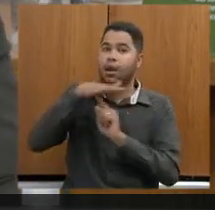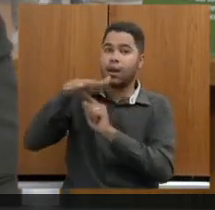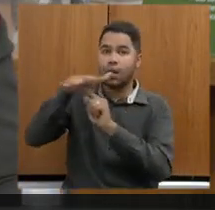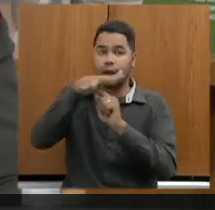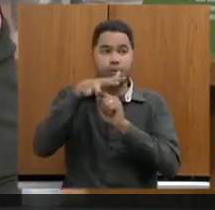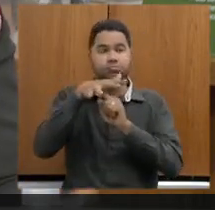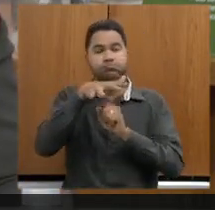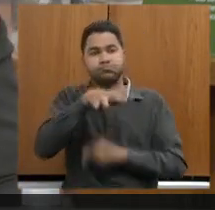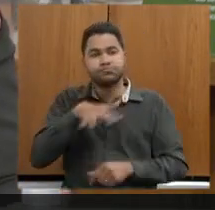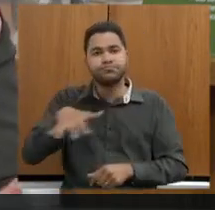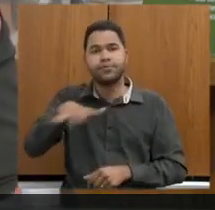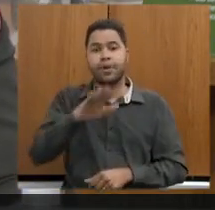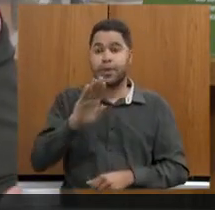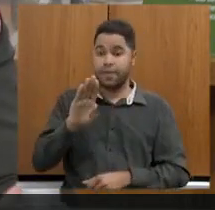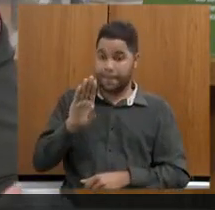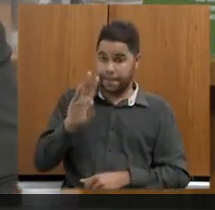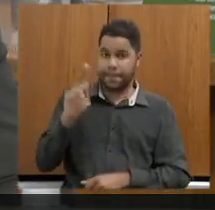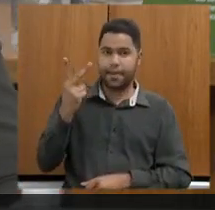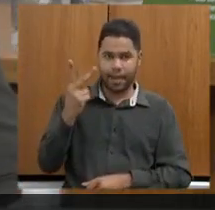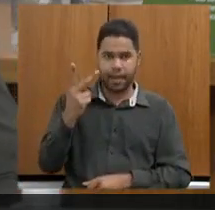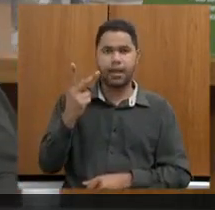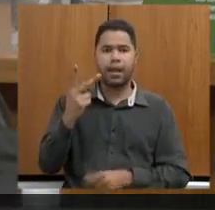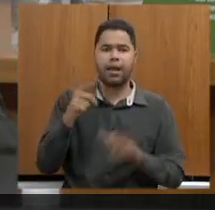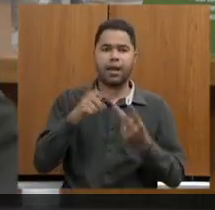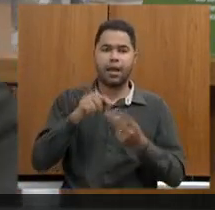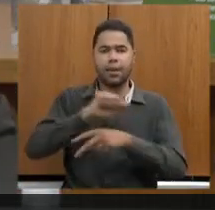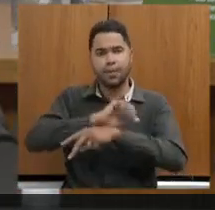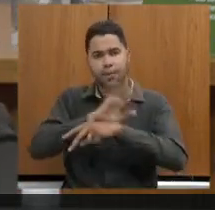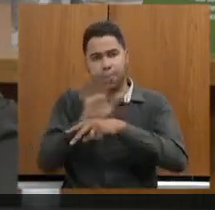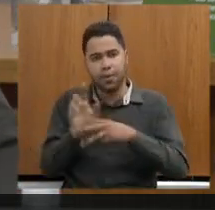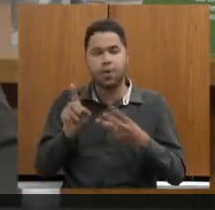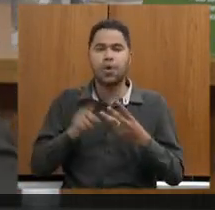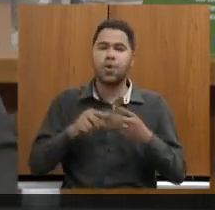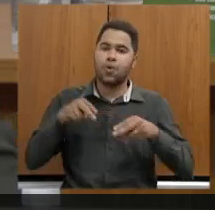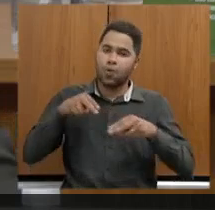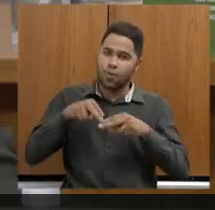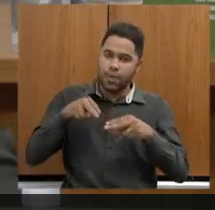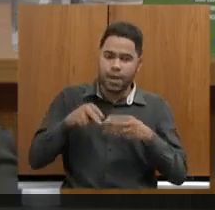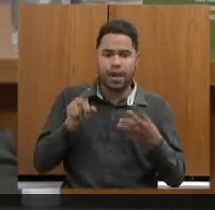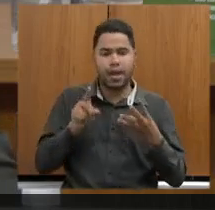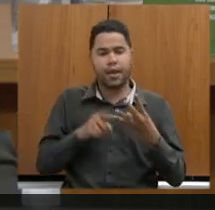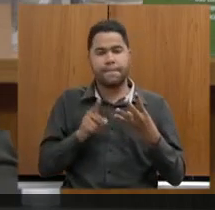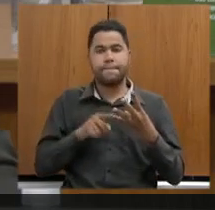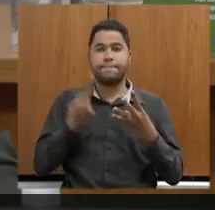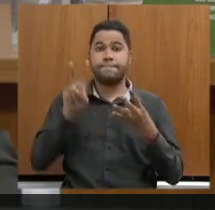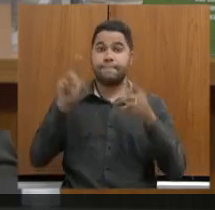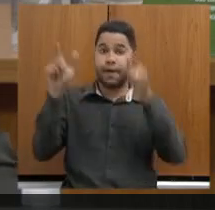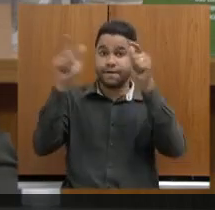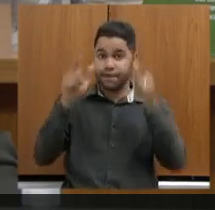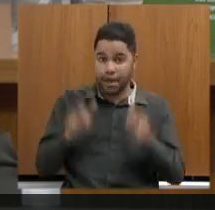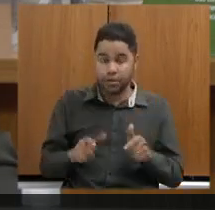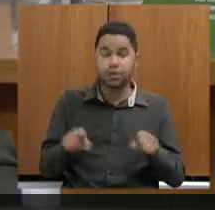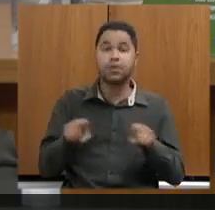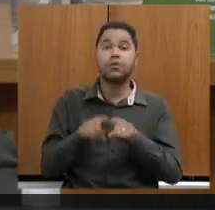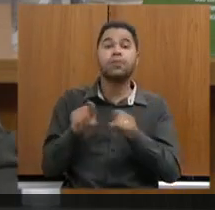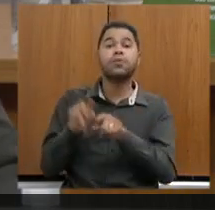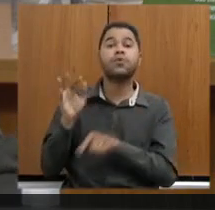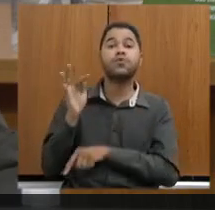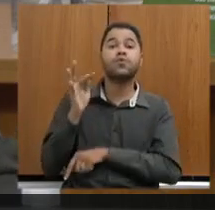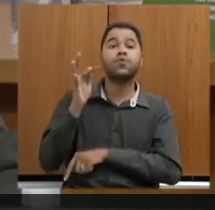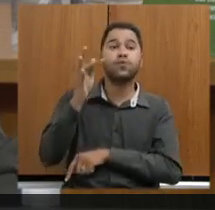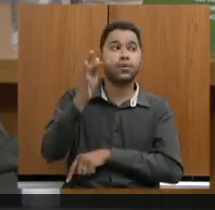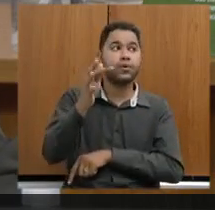estado em Belo Horizonte Montes Claros Uberaba Varginha e vamos chegar em breve também